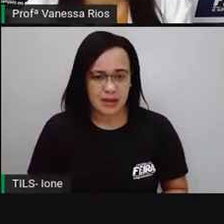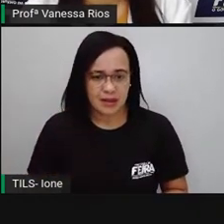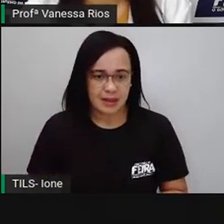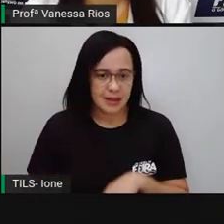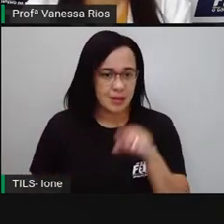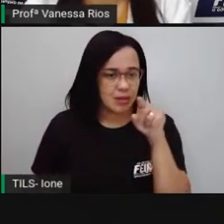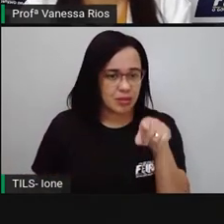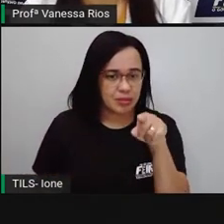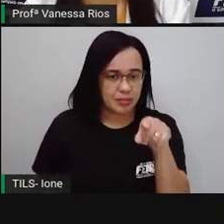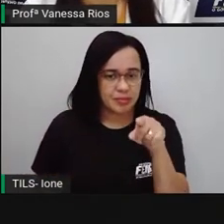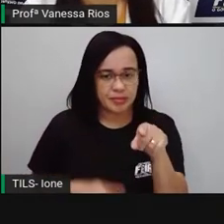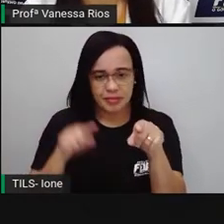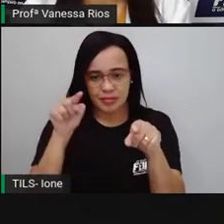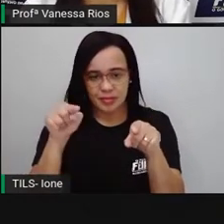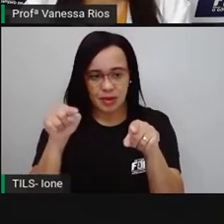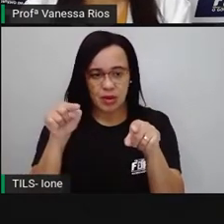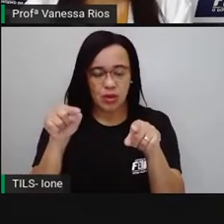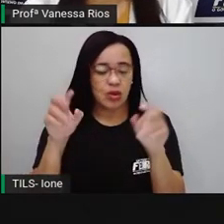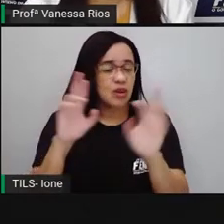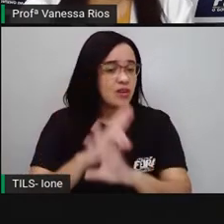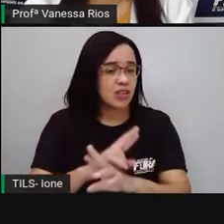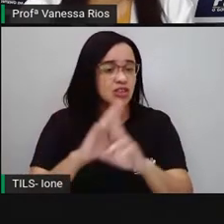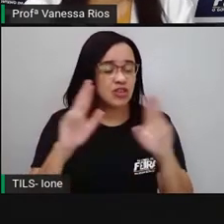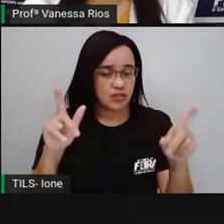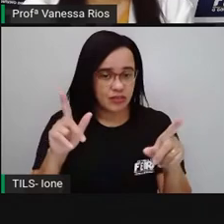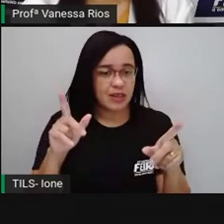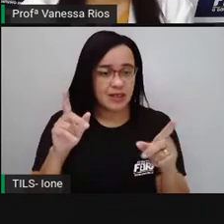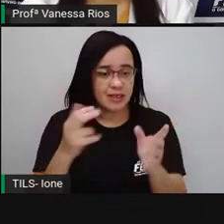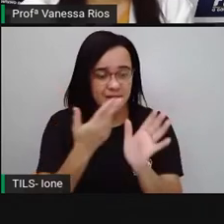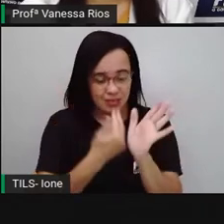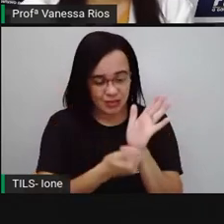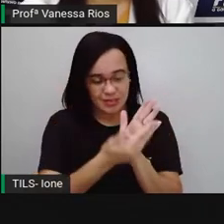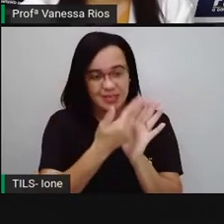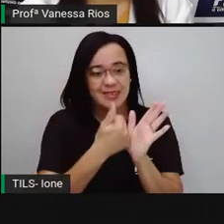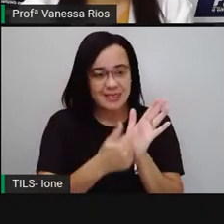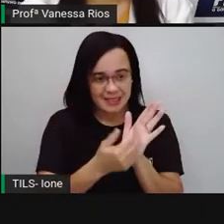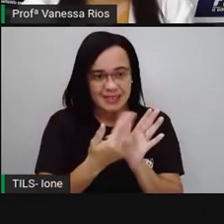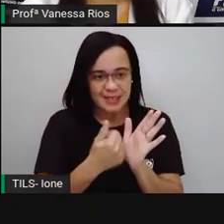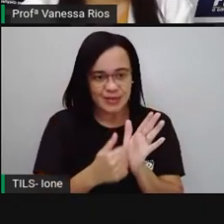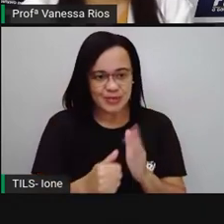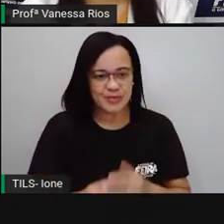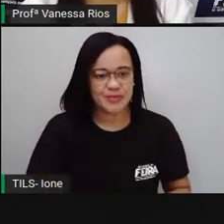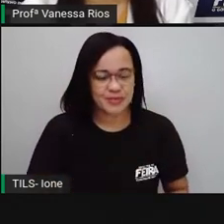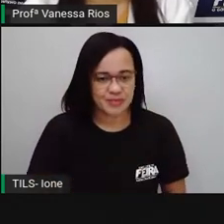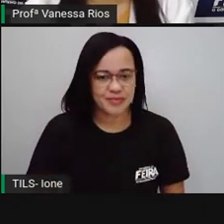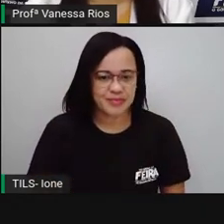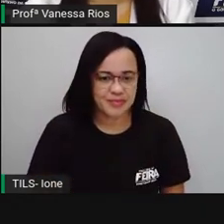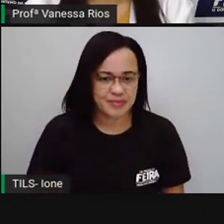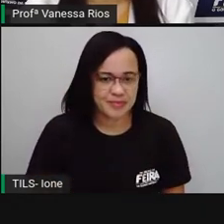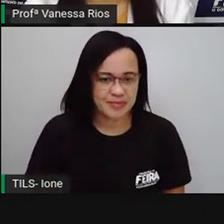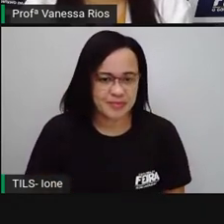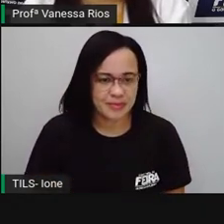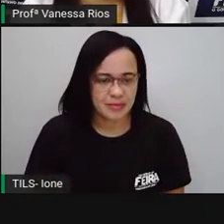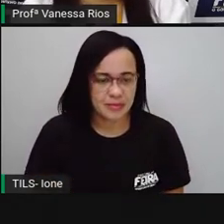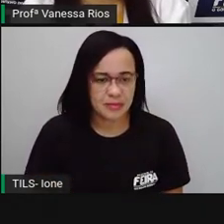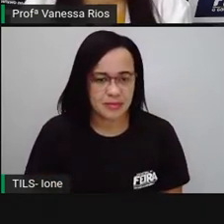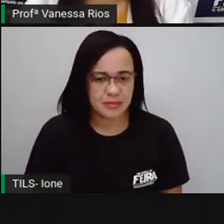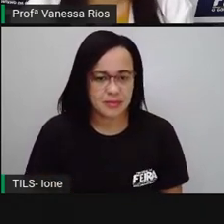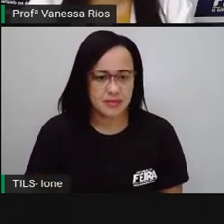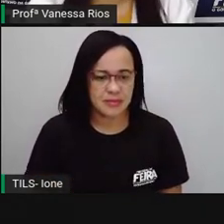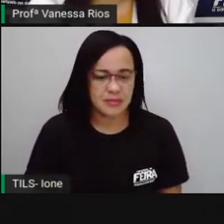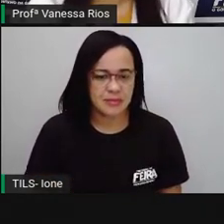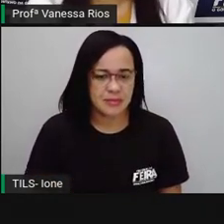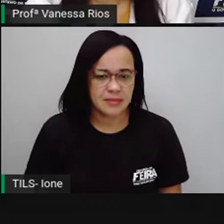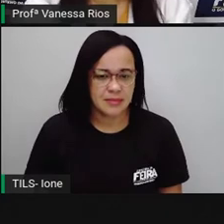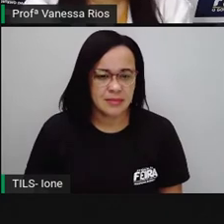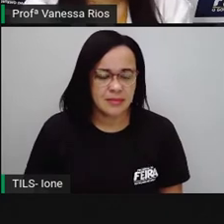um poliedro convexo. O poliedro não convexo, ele não vai ter ali, se a gente for tentar encostar ou